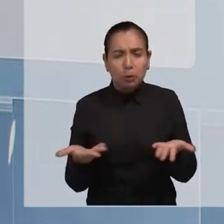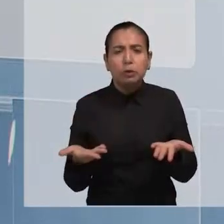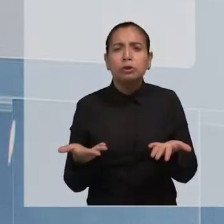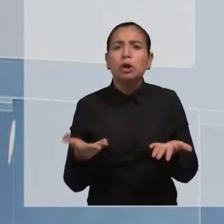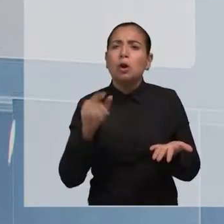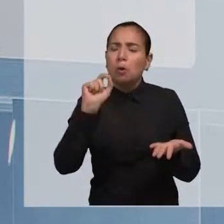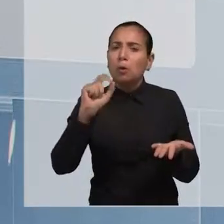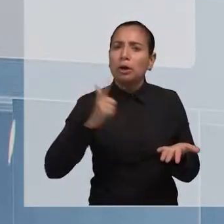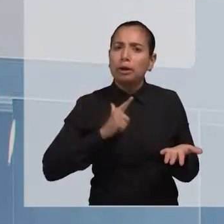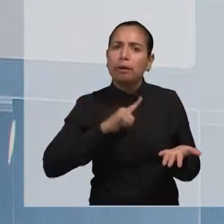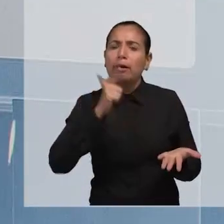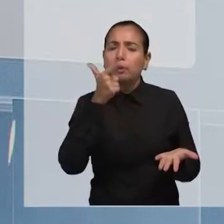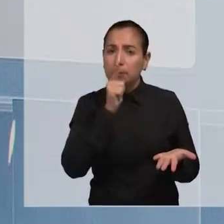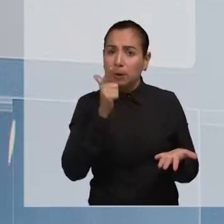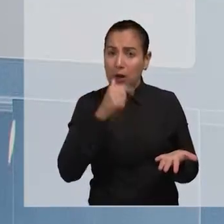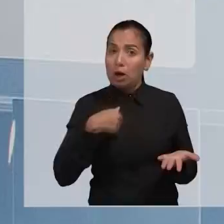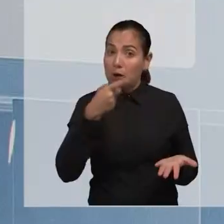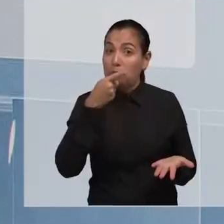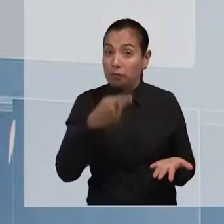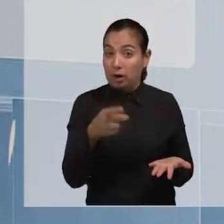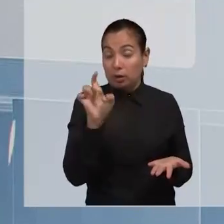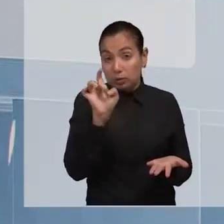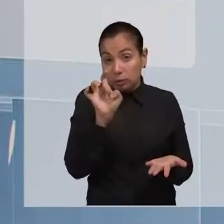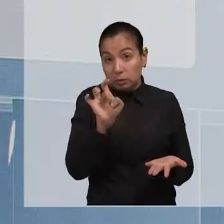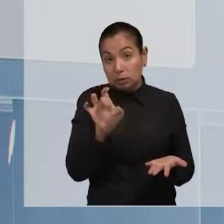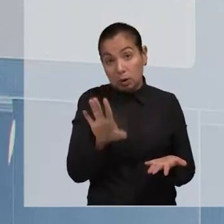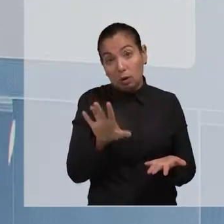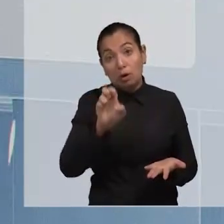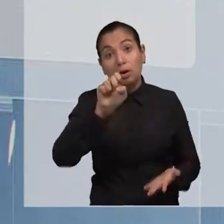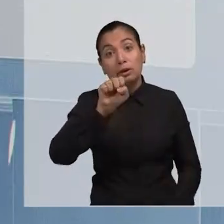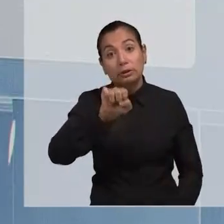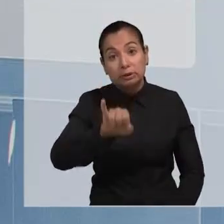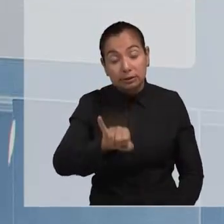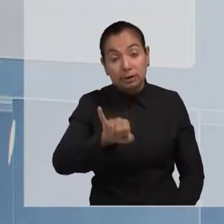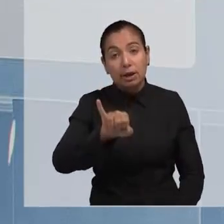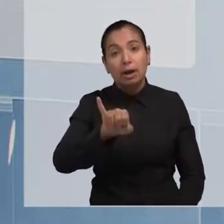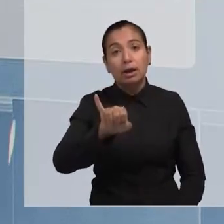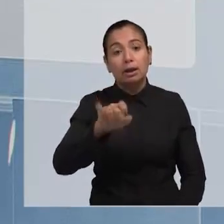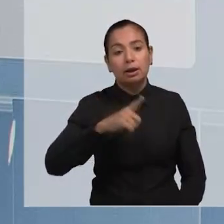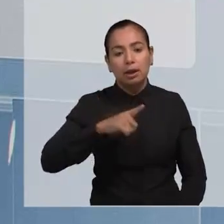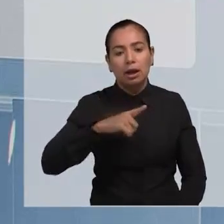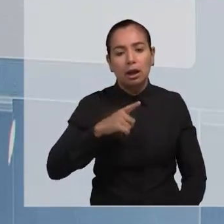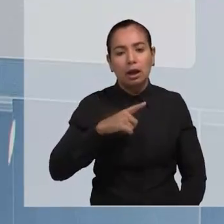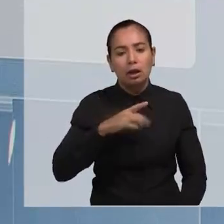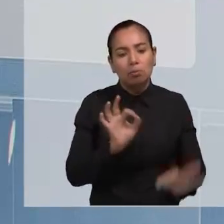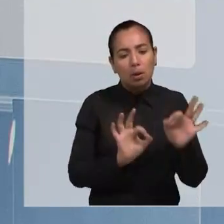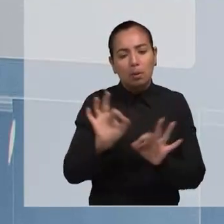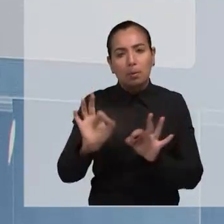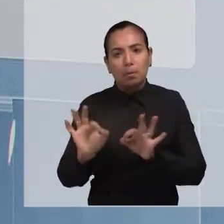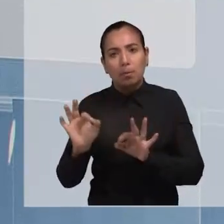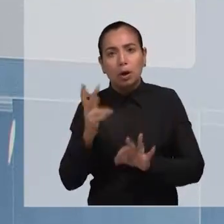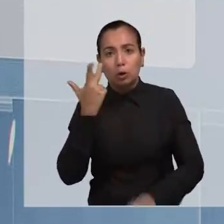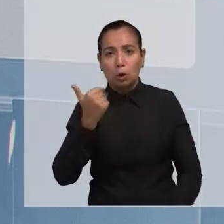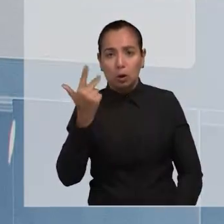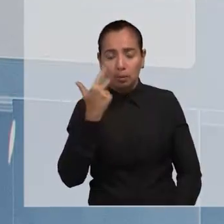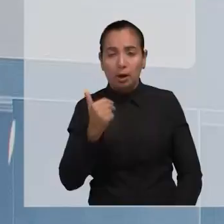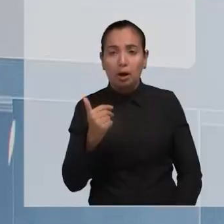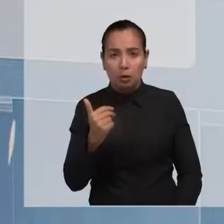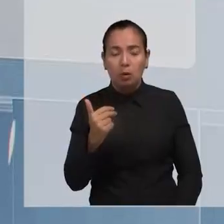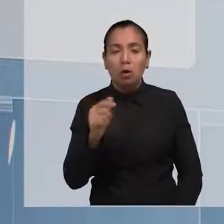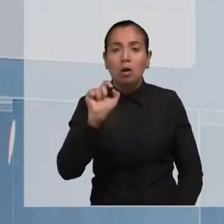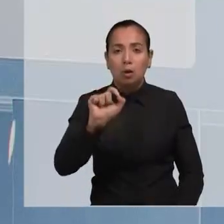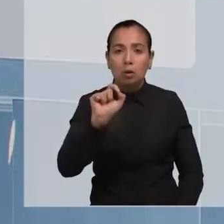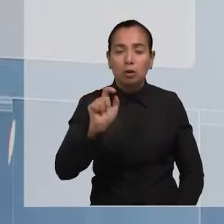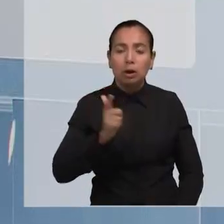Isso eu estou dizendo se dentro do processo normal, né? Nós não estamos no processo normal pelo que